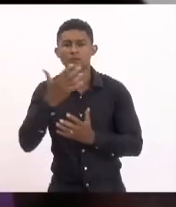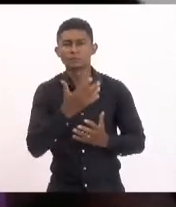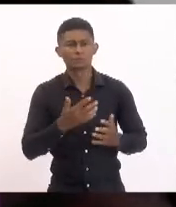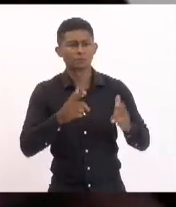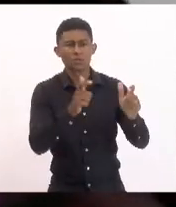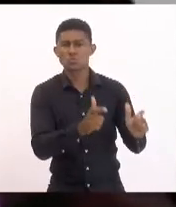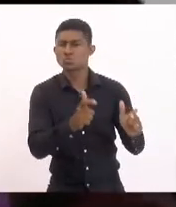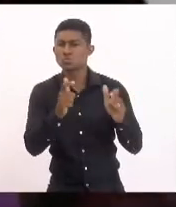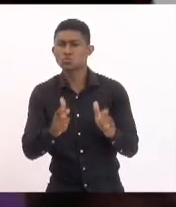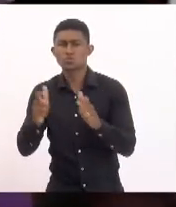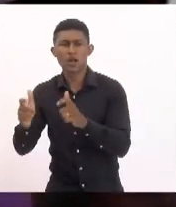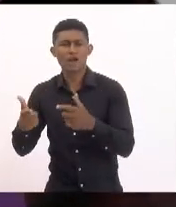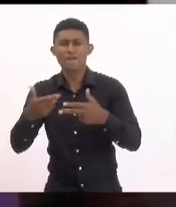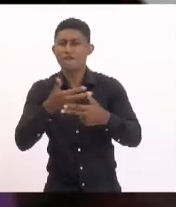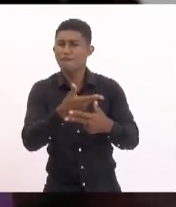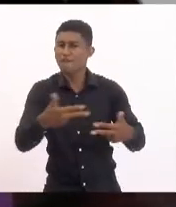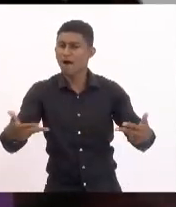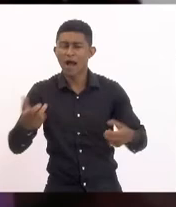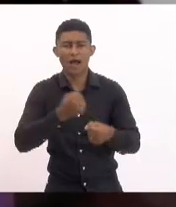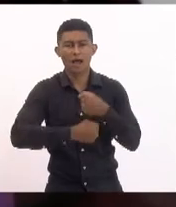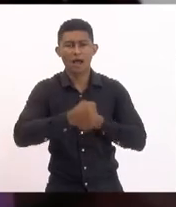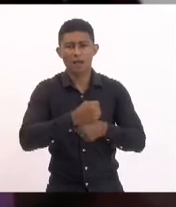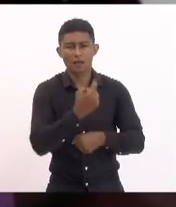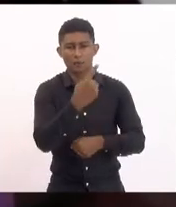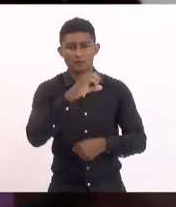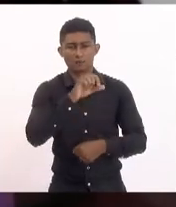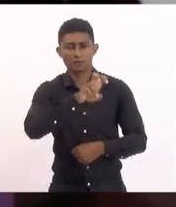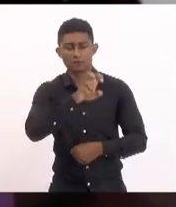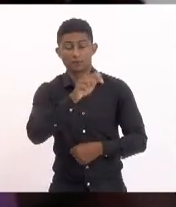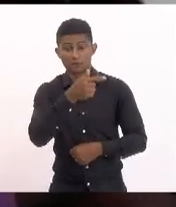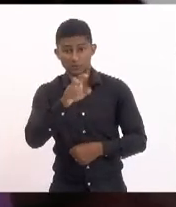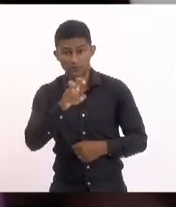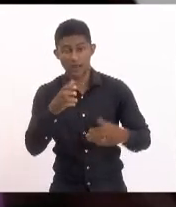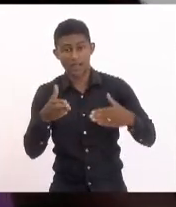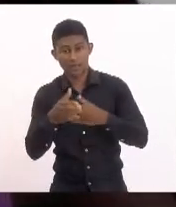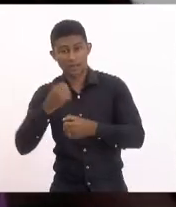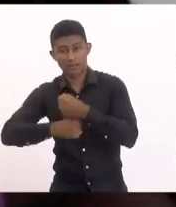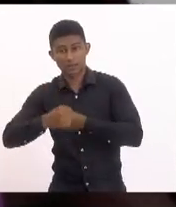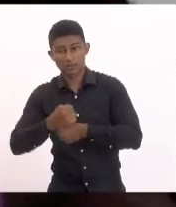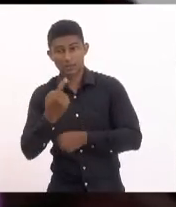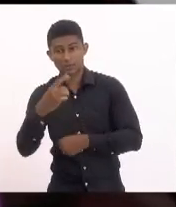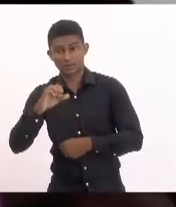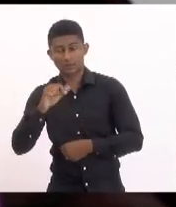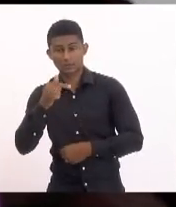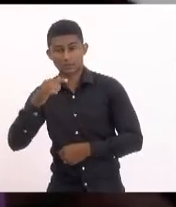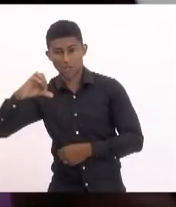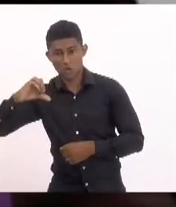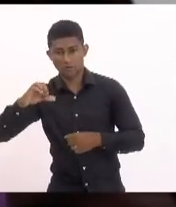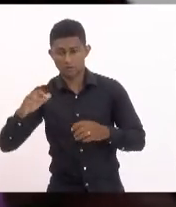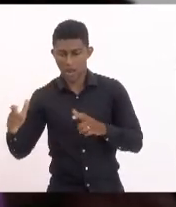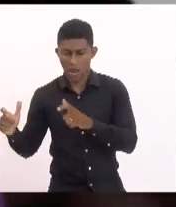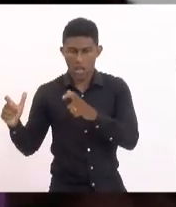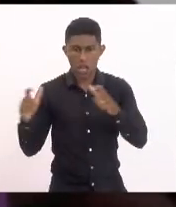casas noturnas de 75 a 79, lançou 3 LPs. Na década de